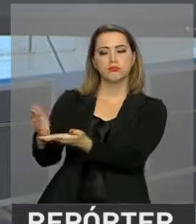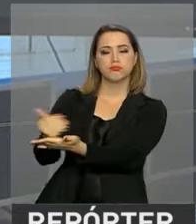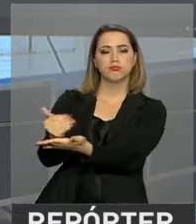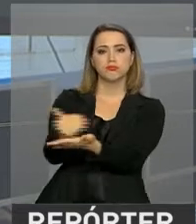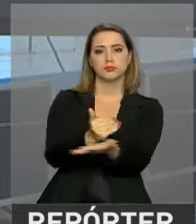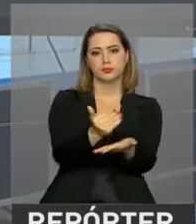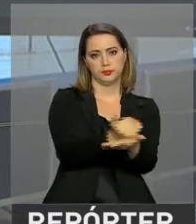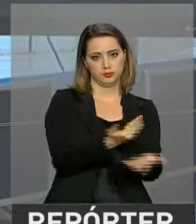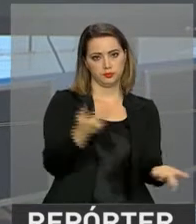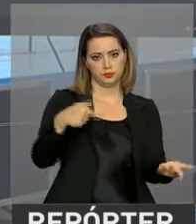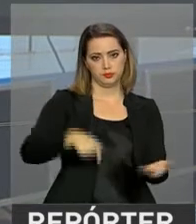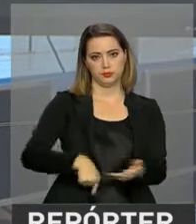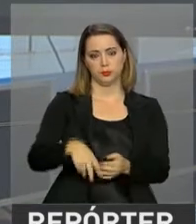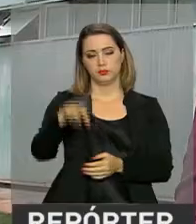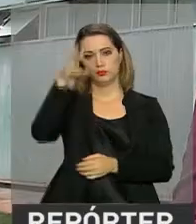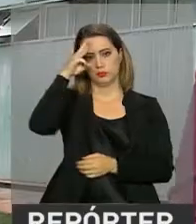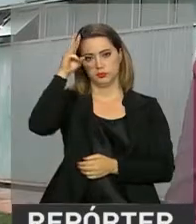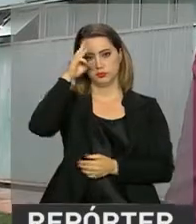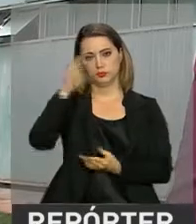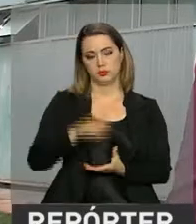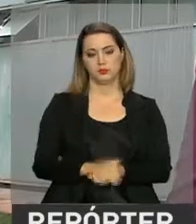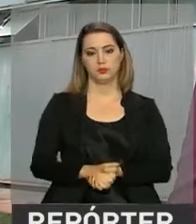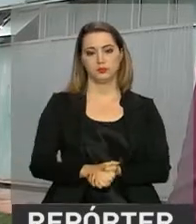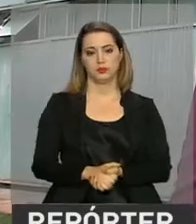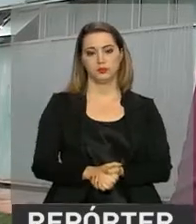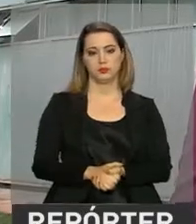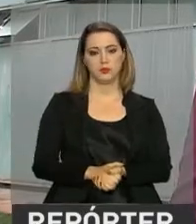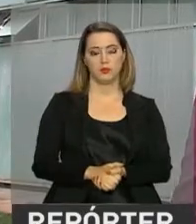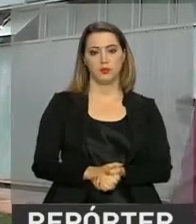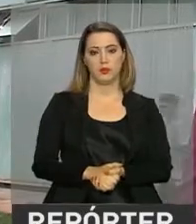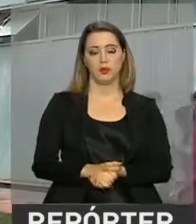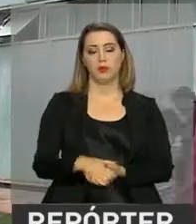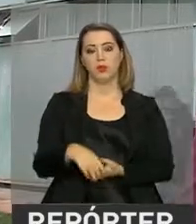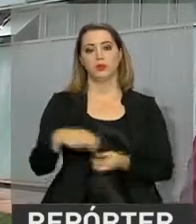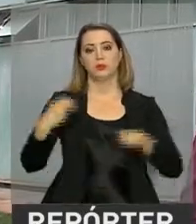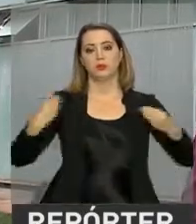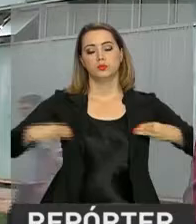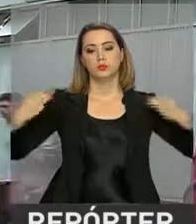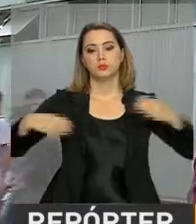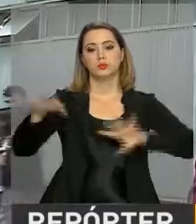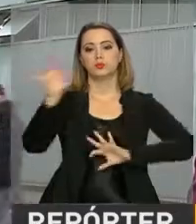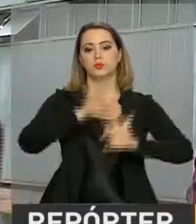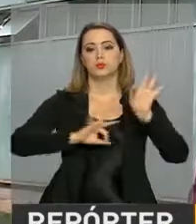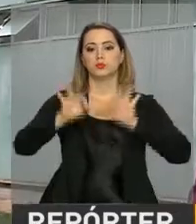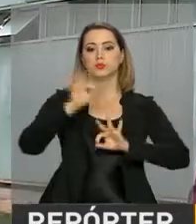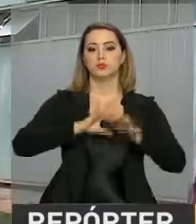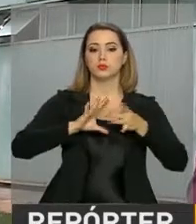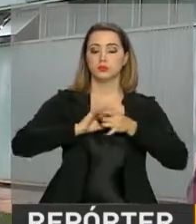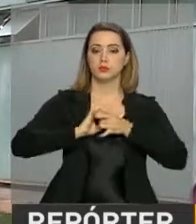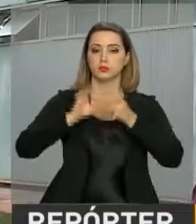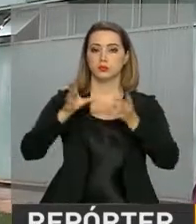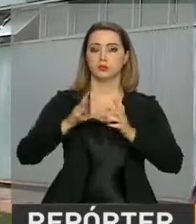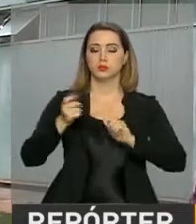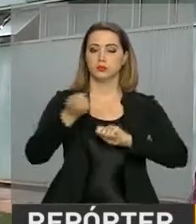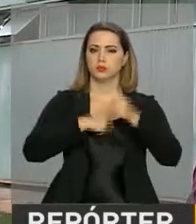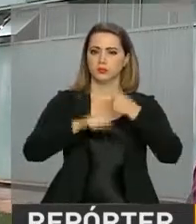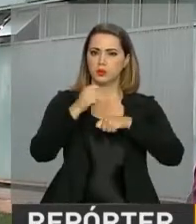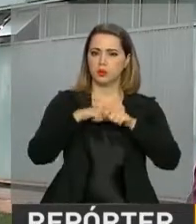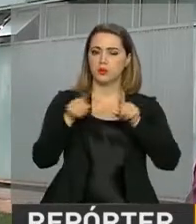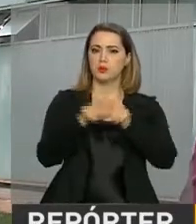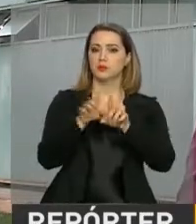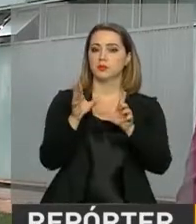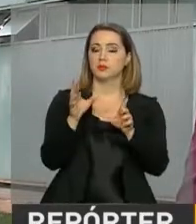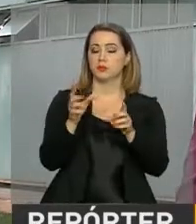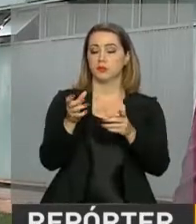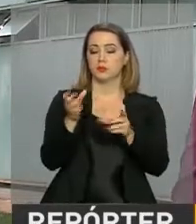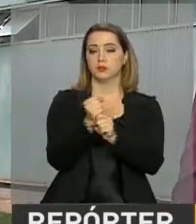nesta terça-feira. Segundo o Ministério do Planejamento, essa liberação ao orçamento só foi possível